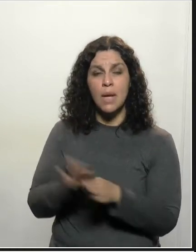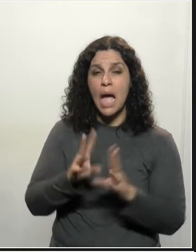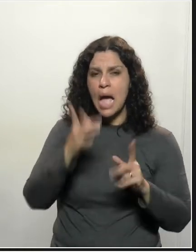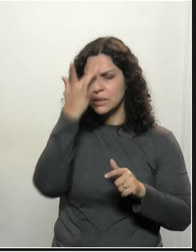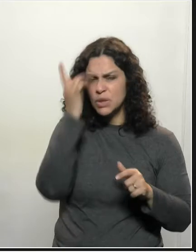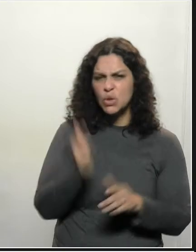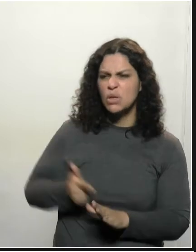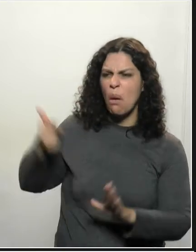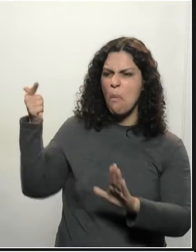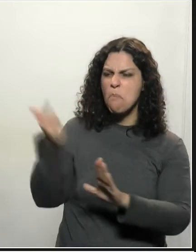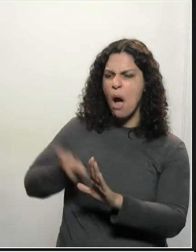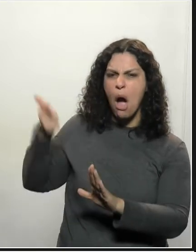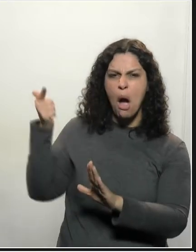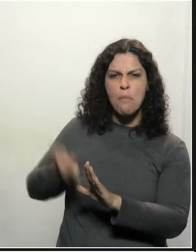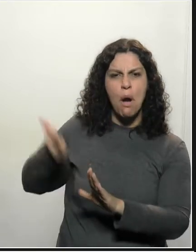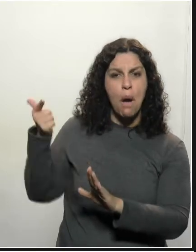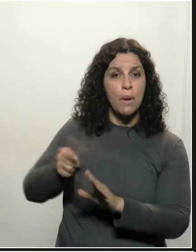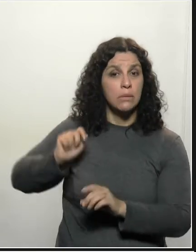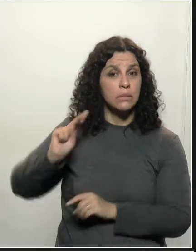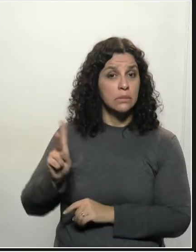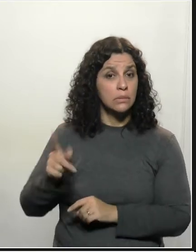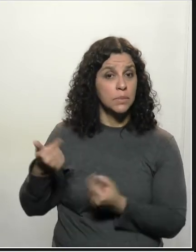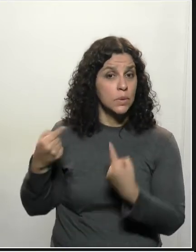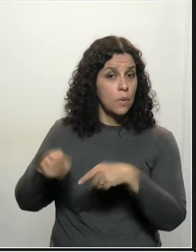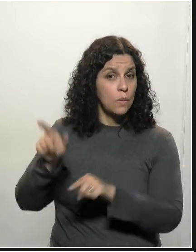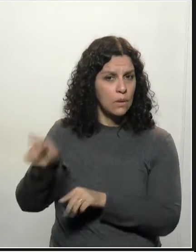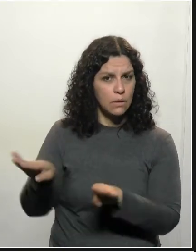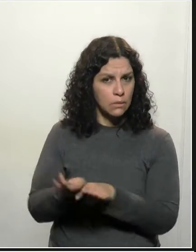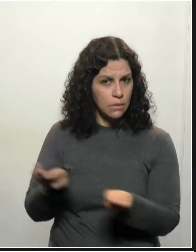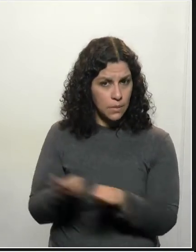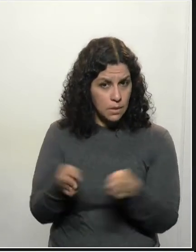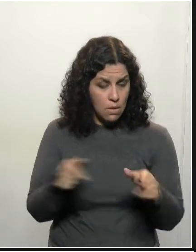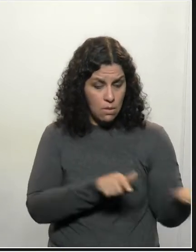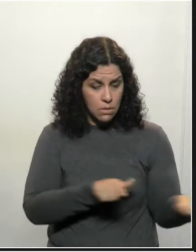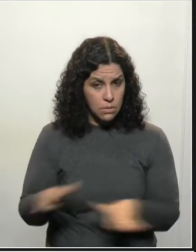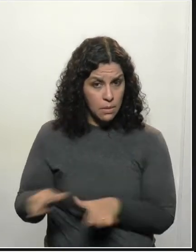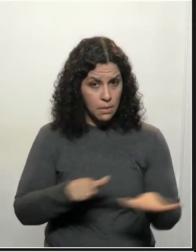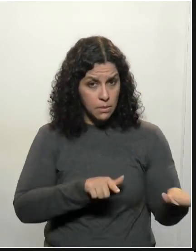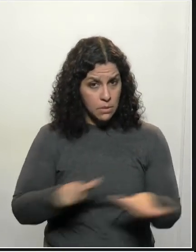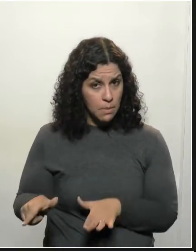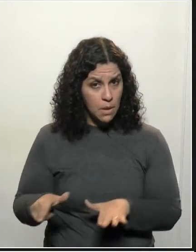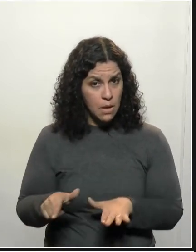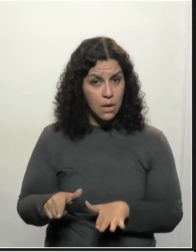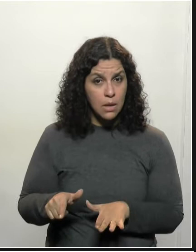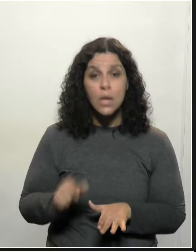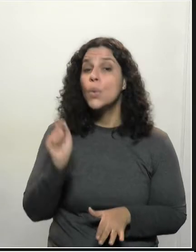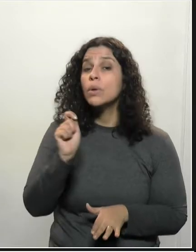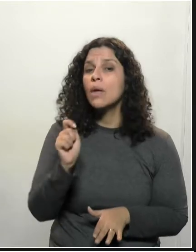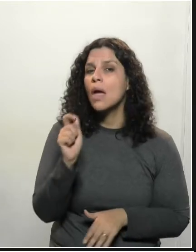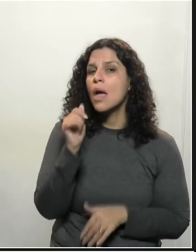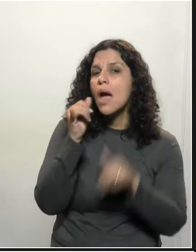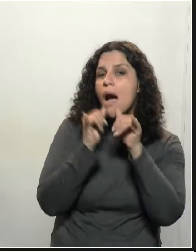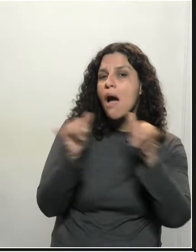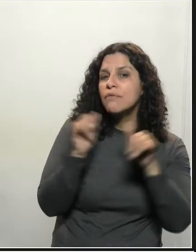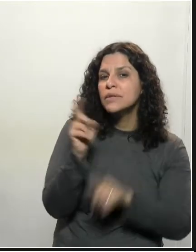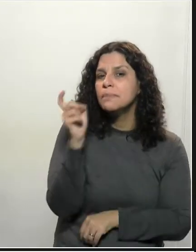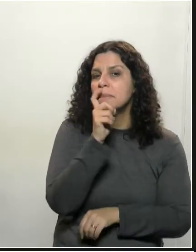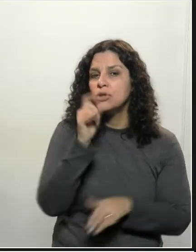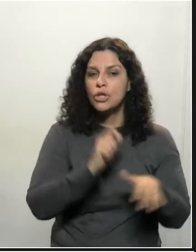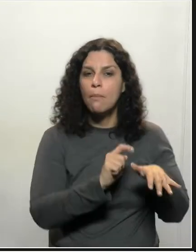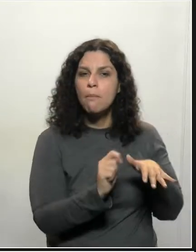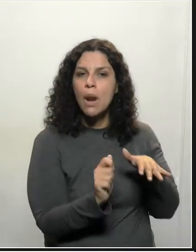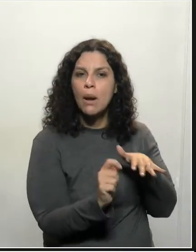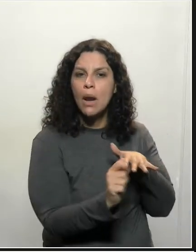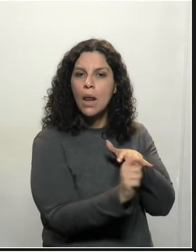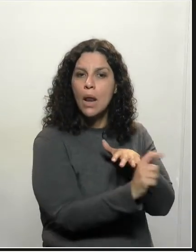atacado nessas duas últimas semanas com fake news, onde pessoas que